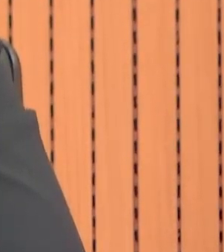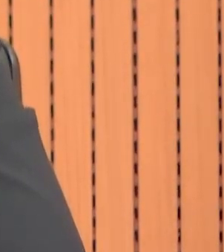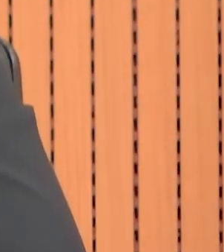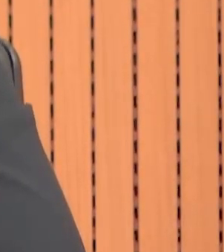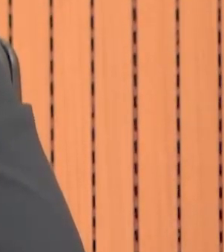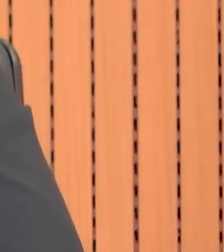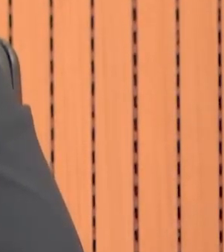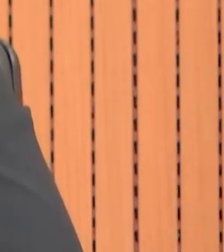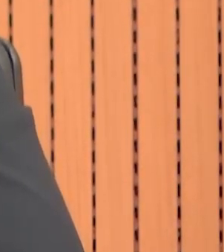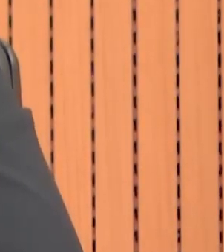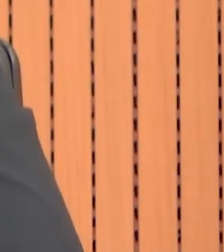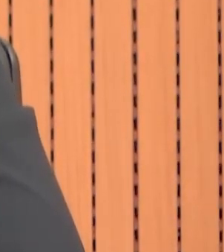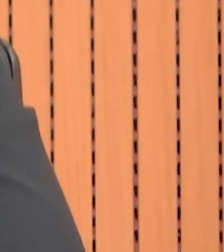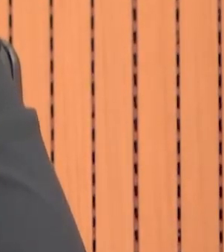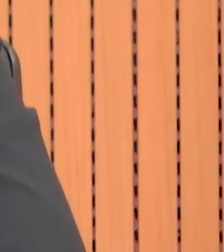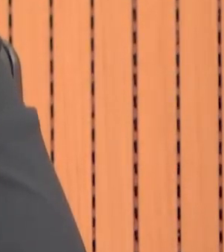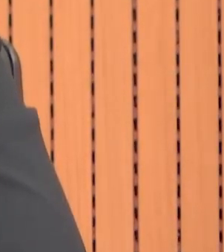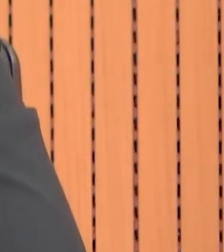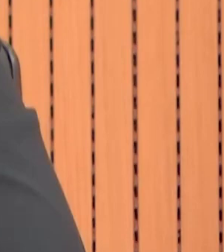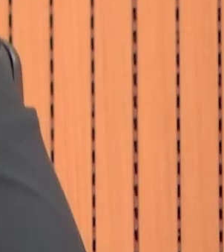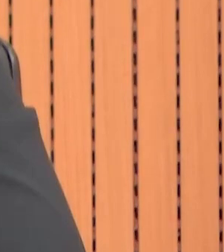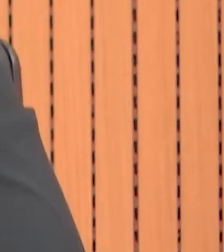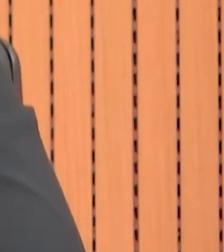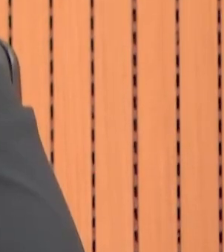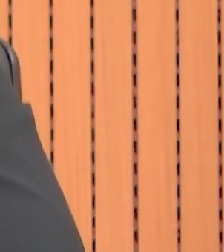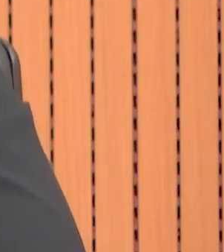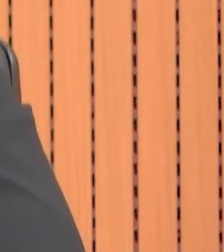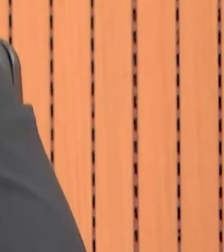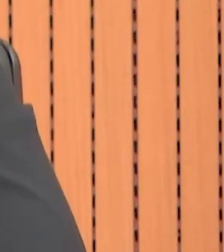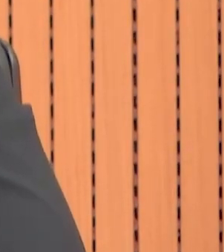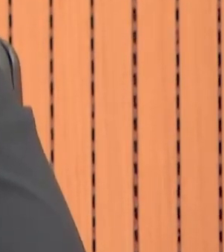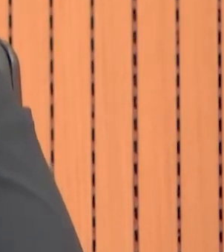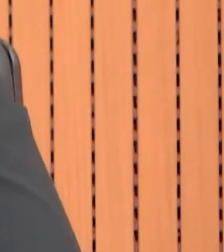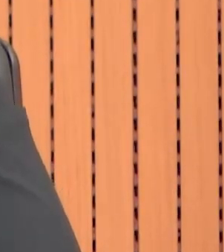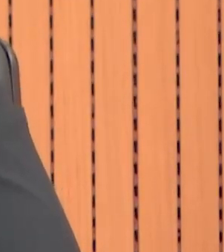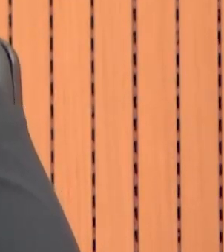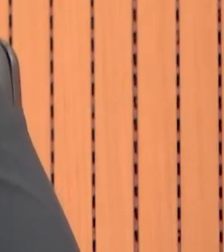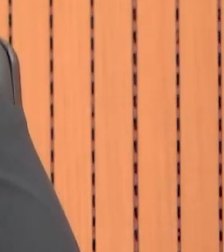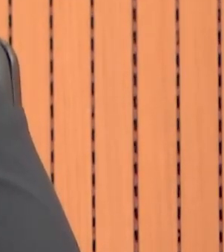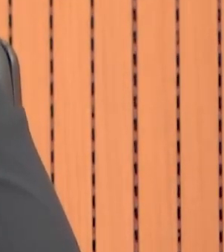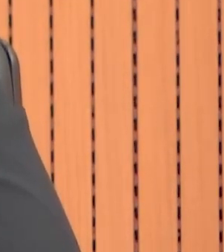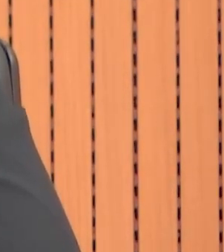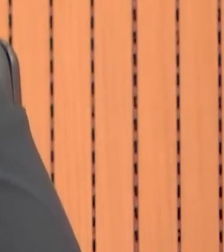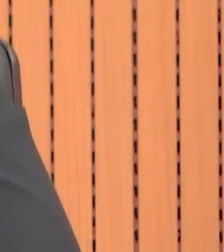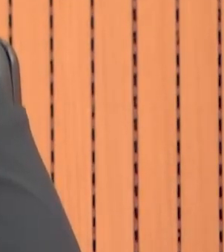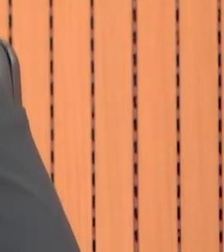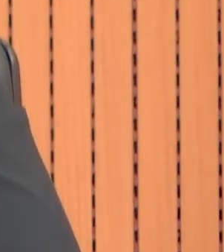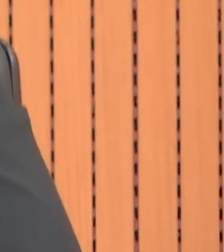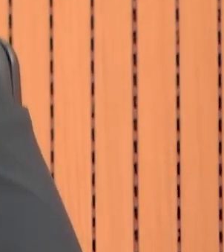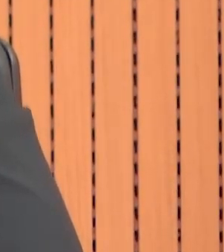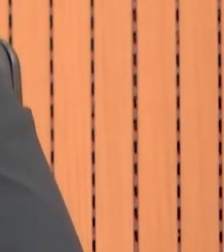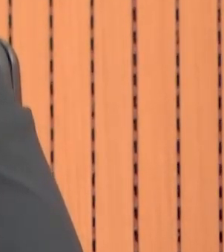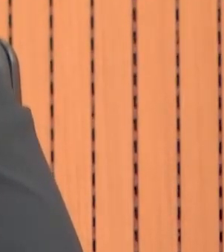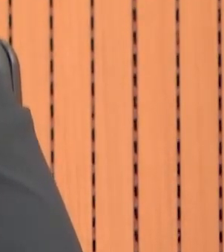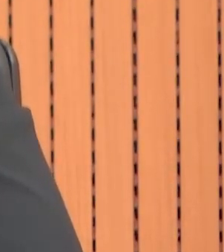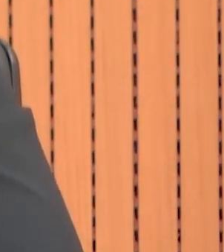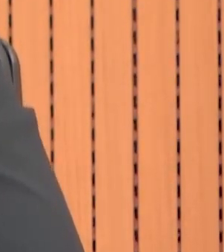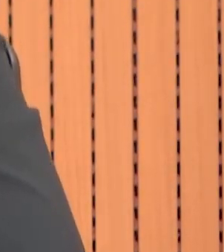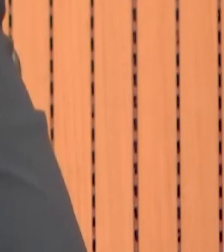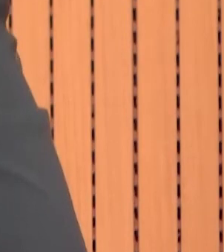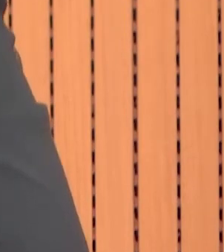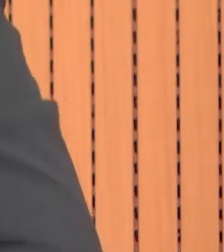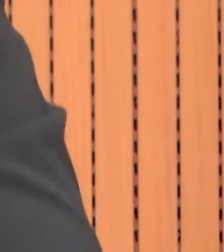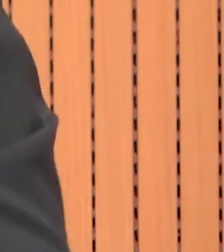e a gente tentar suplantar essa falta praticamente crônica de pessoal que a gente tem. Ao mesmo